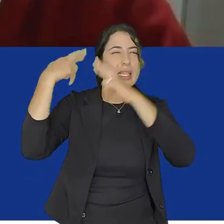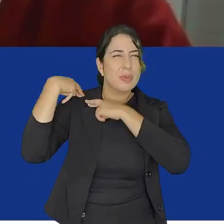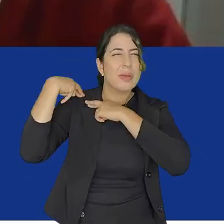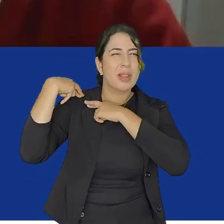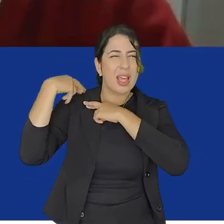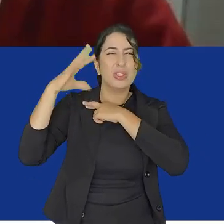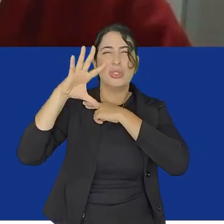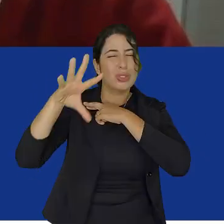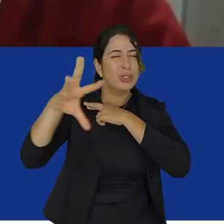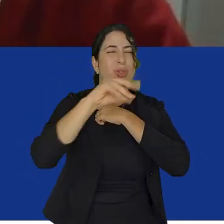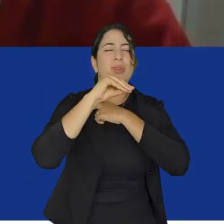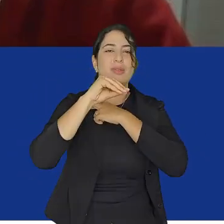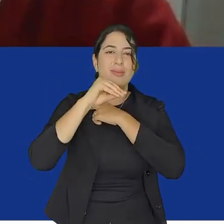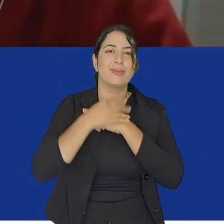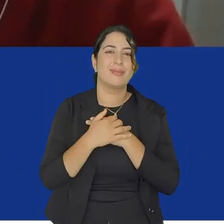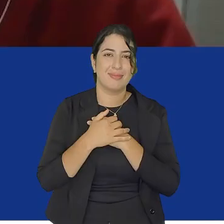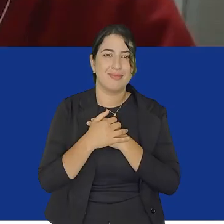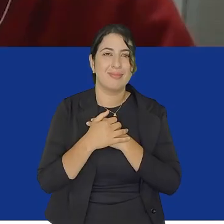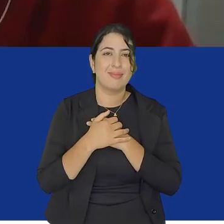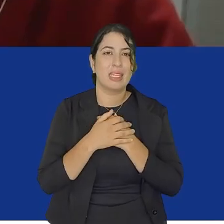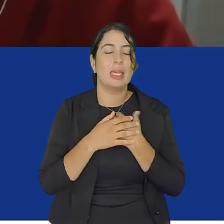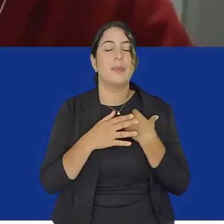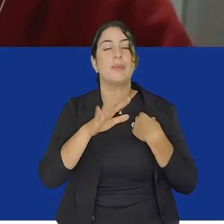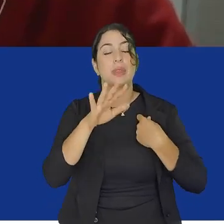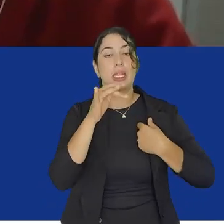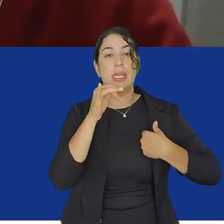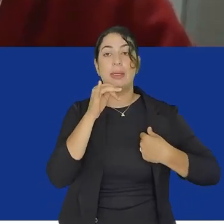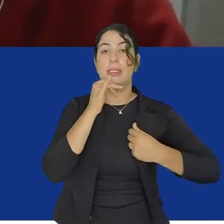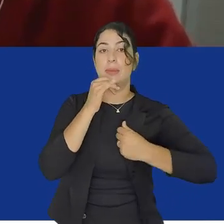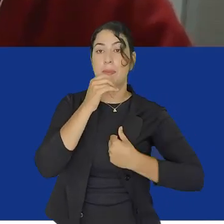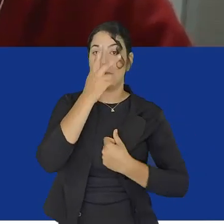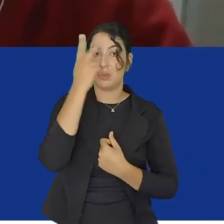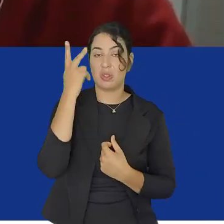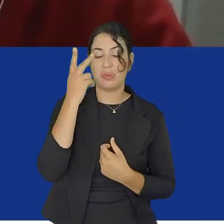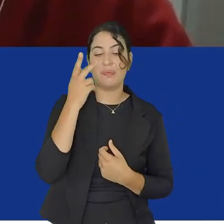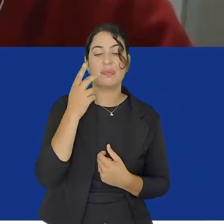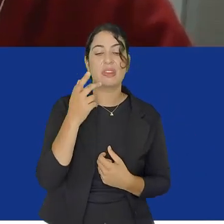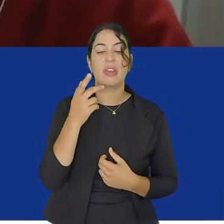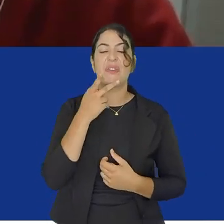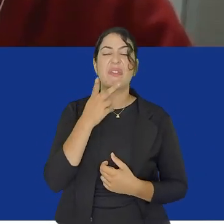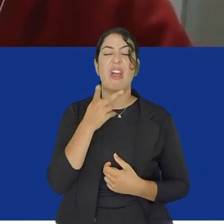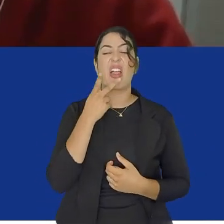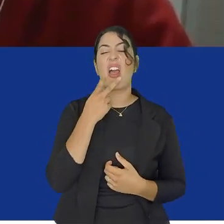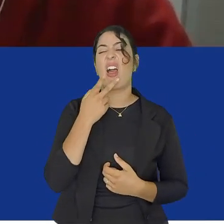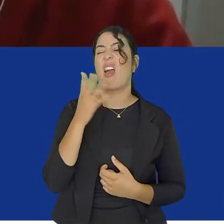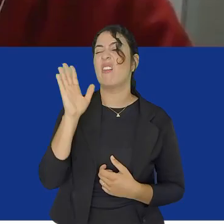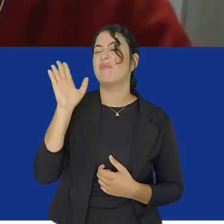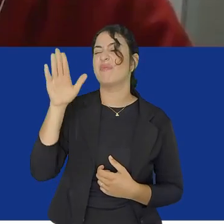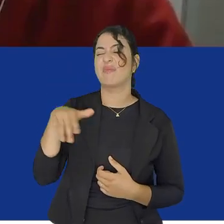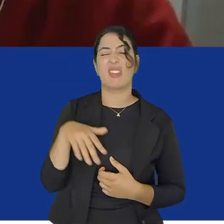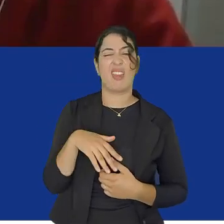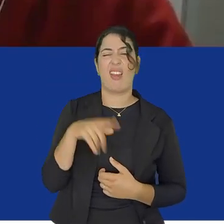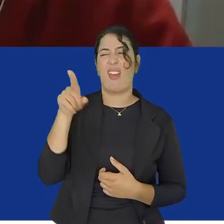mais risco de praticar assédio é aquele que diz assim, isso é balela, isso é assédio desde quando? Eu sempre